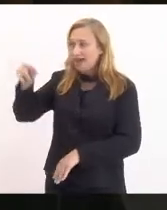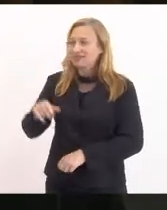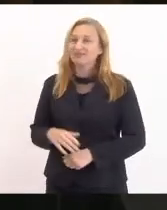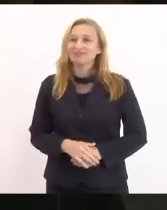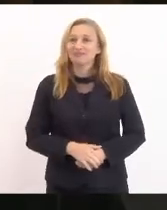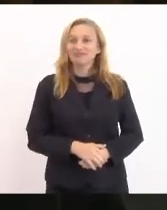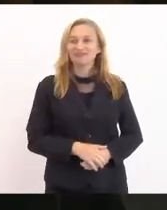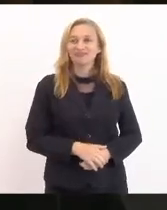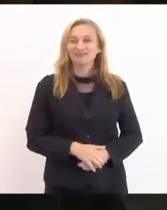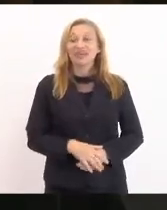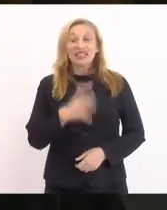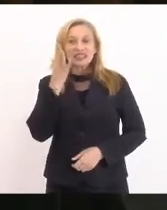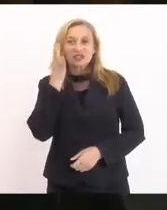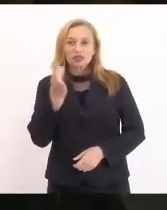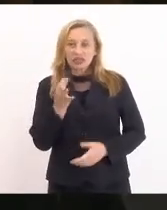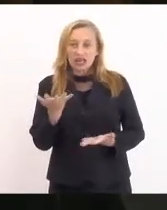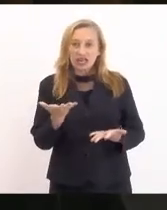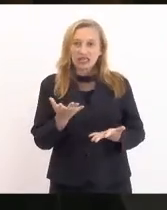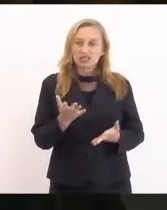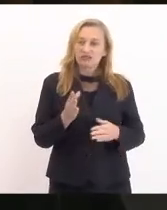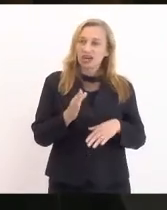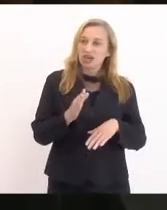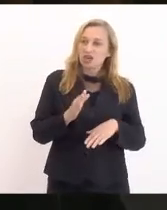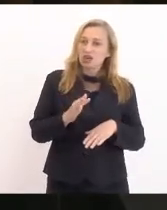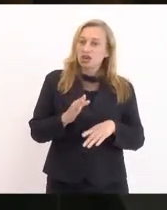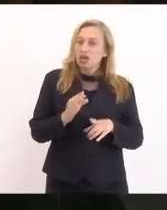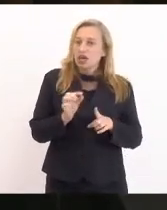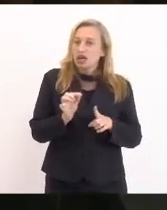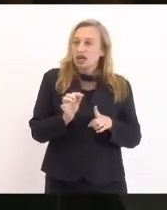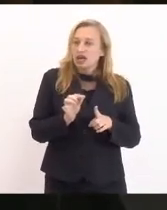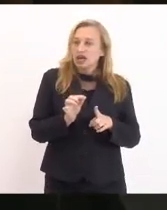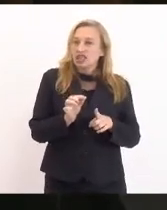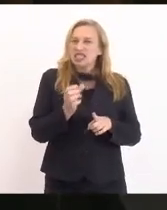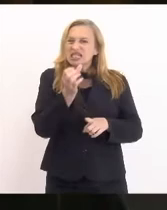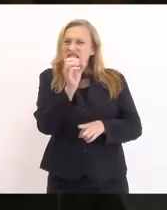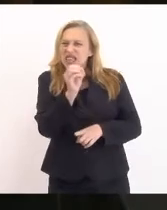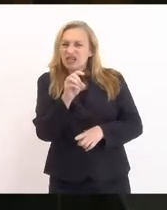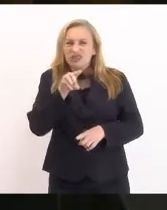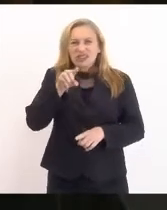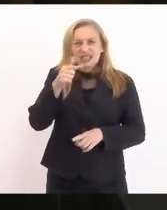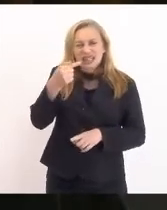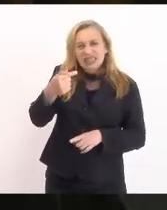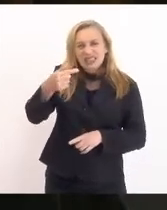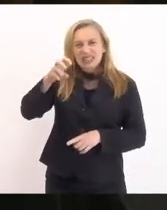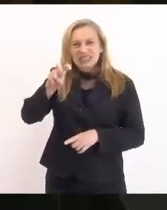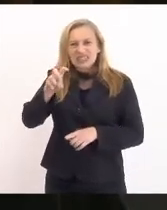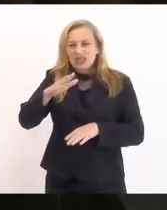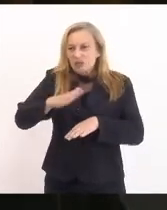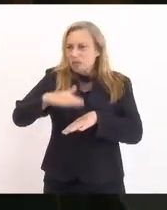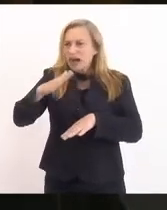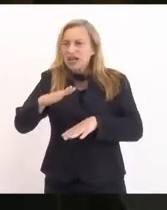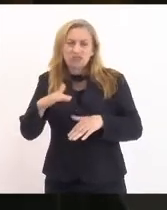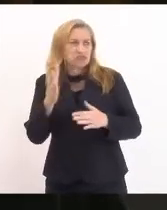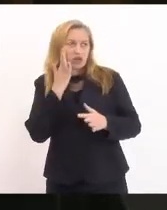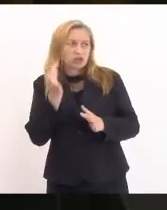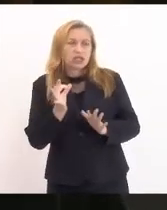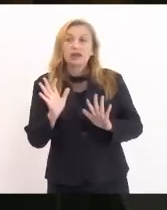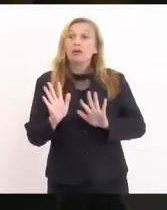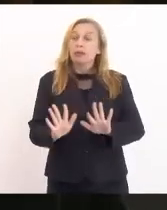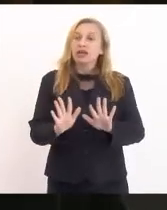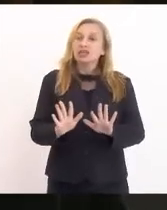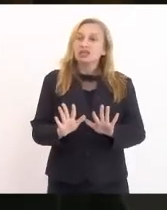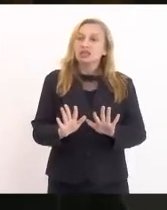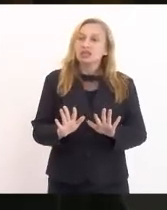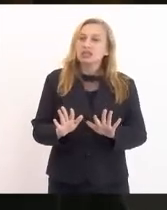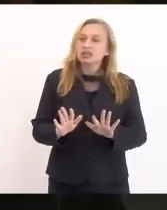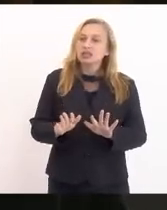Não sei se vão subir de 0,5, de 0,75, mas vão subir. E aí o mercado